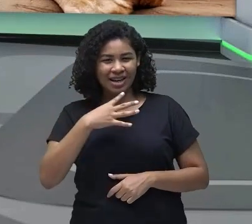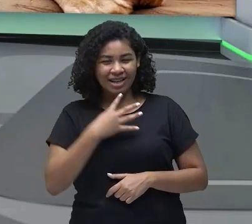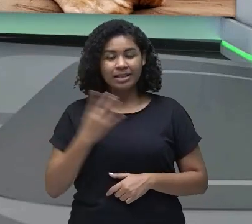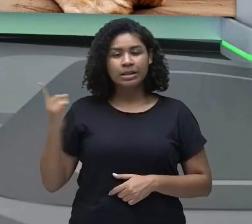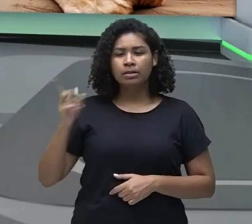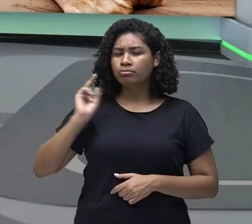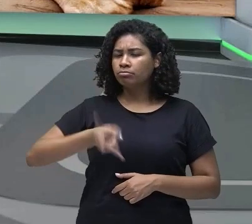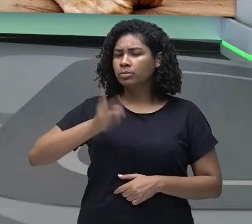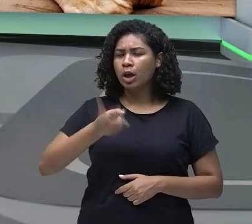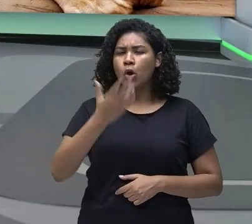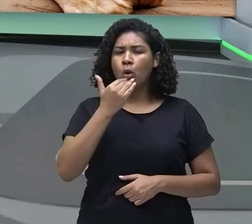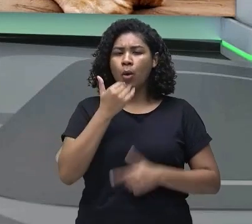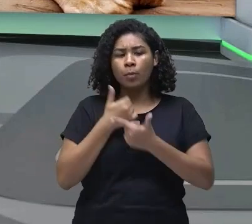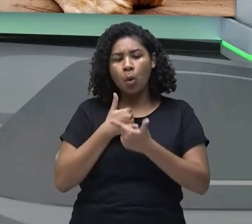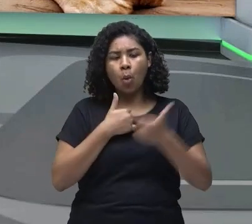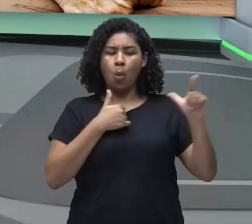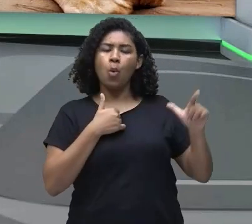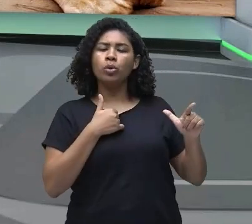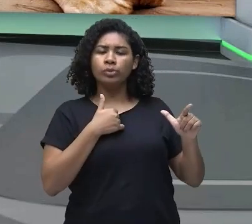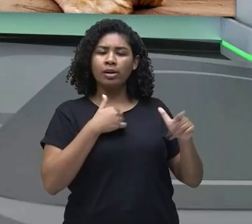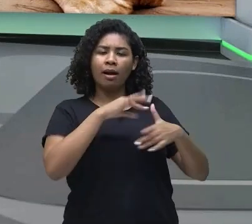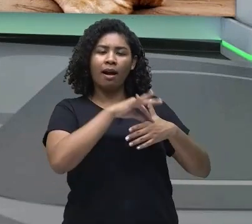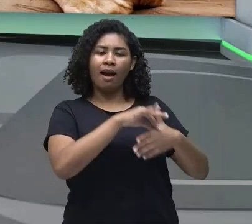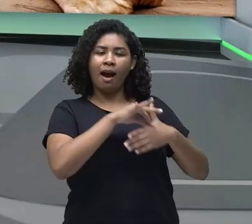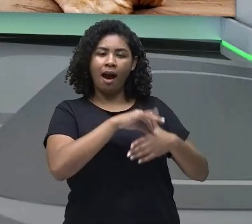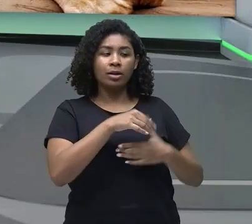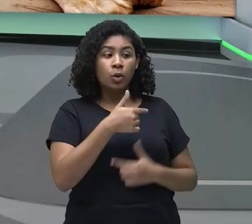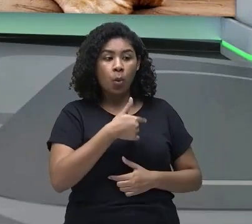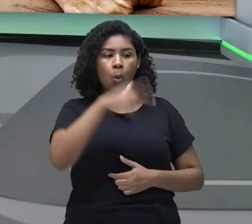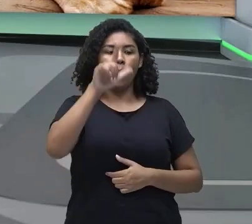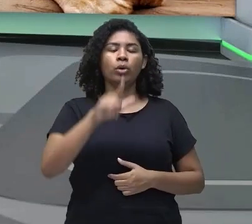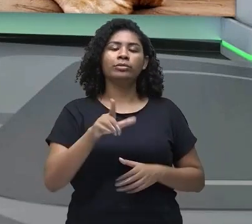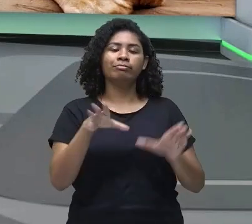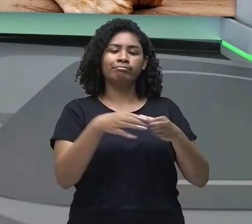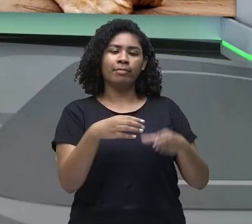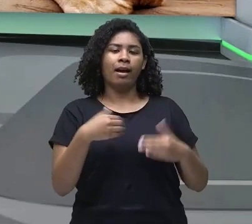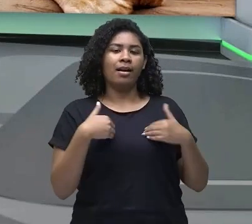de outras espécies e de carne, né? São outras